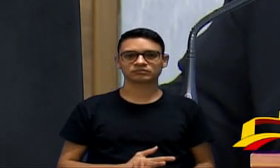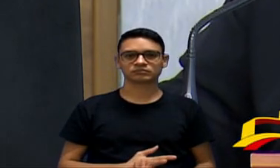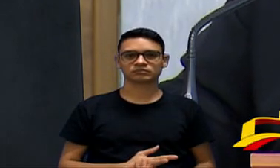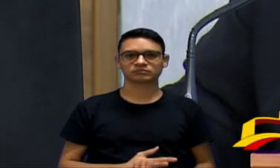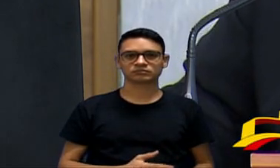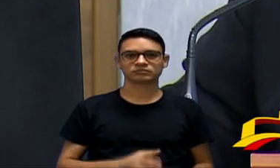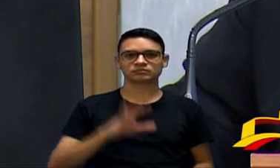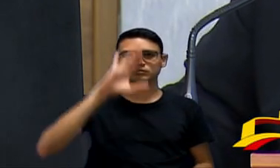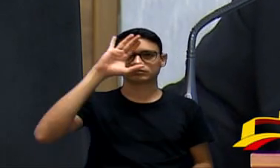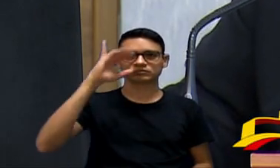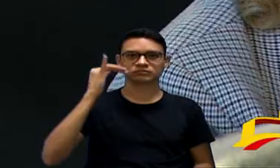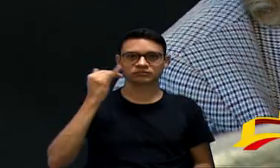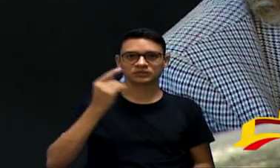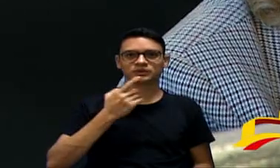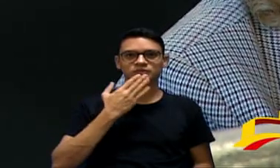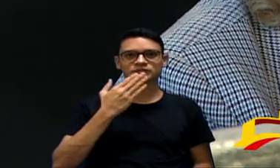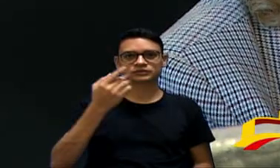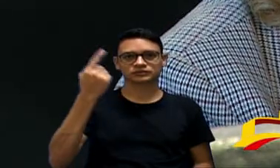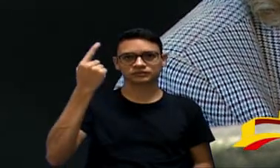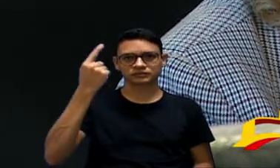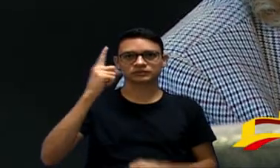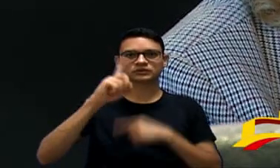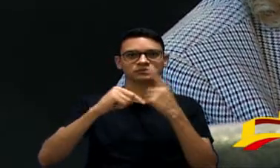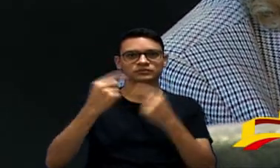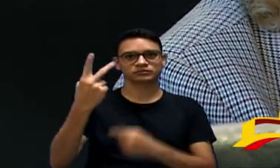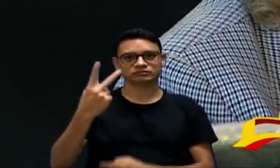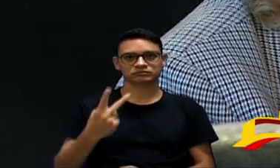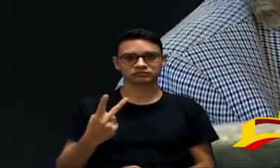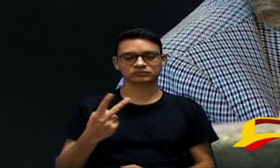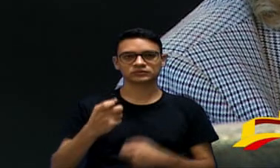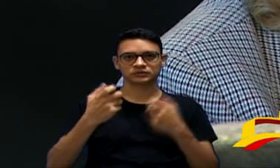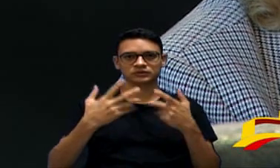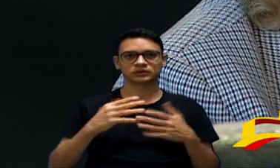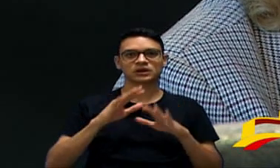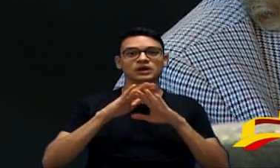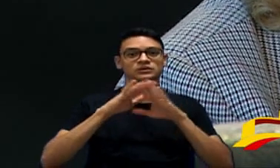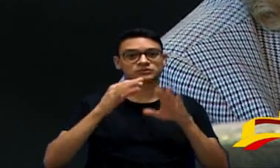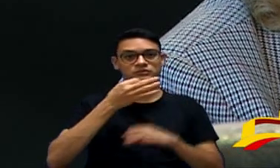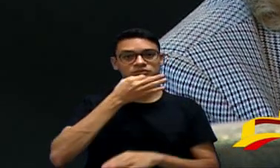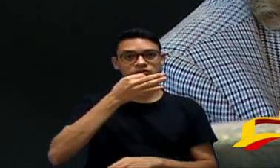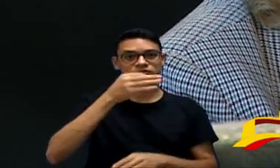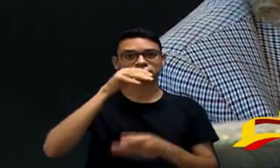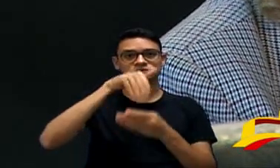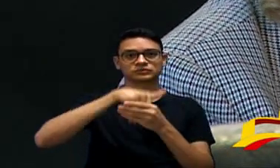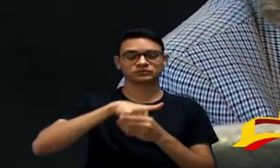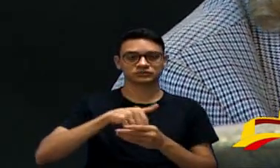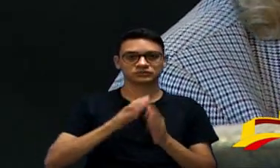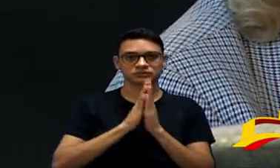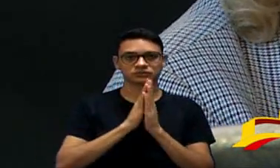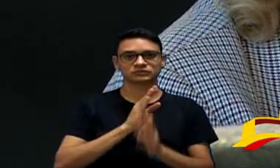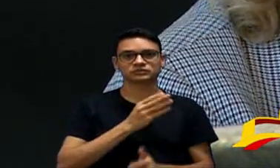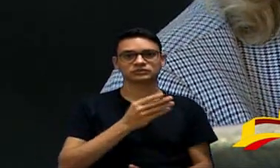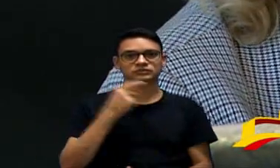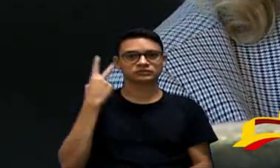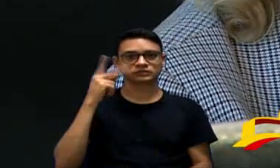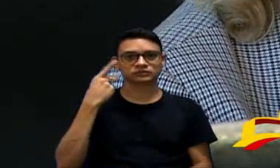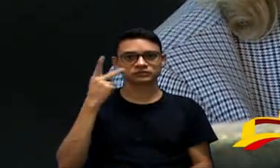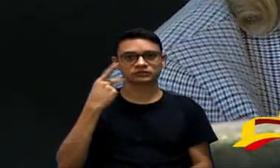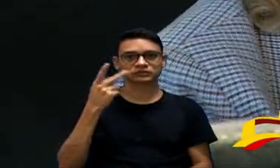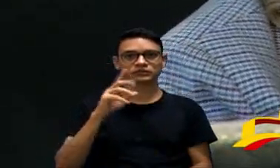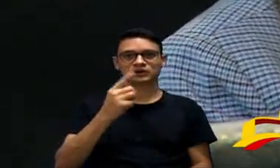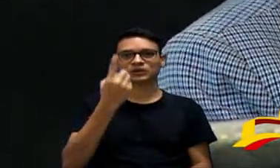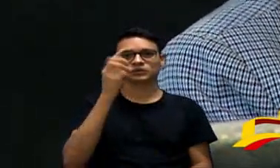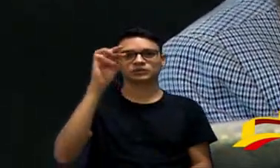A Yara pediu primeiro lá, depois Vossa Excelência. A justificativa, é uma justificativa de voto, senhores vereadores. A justificativa